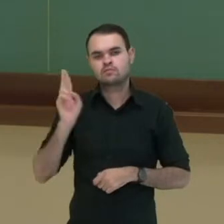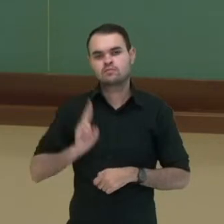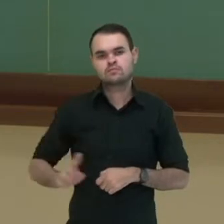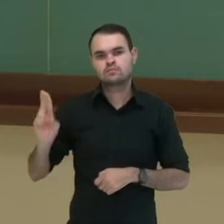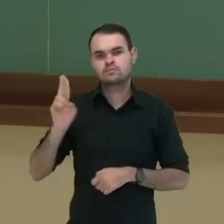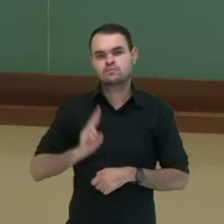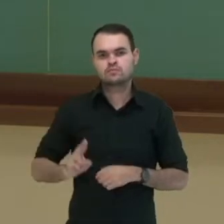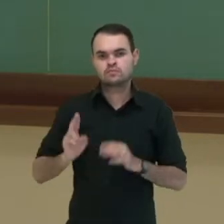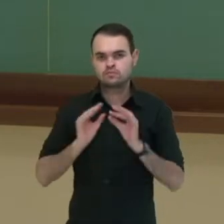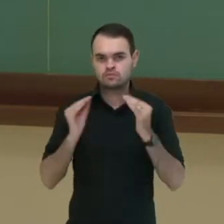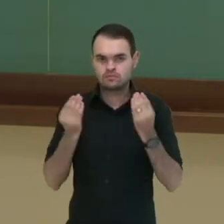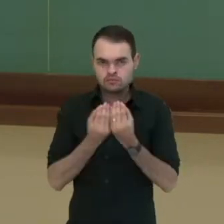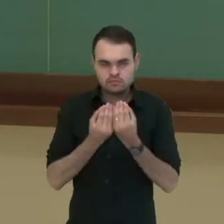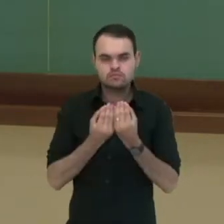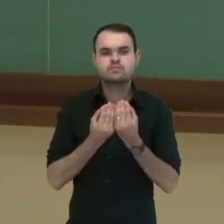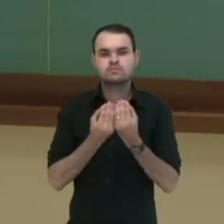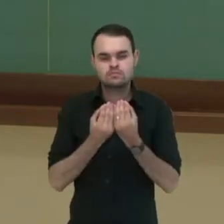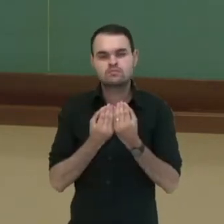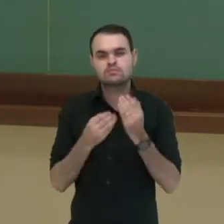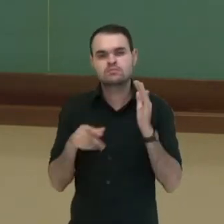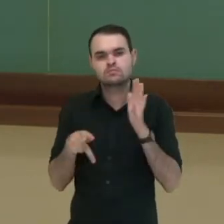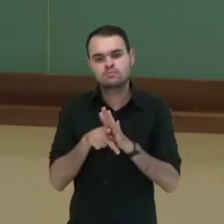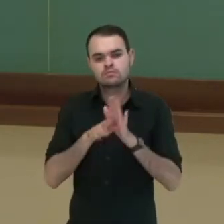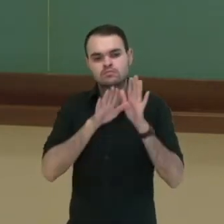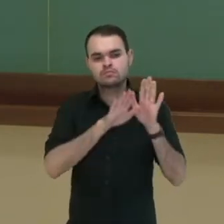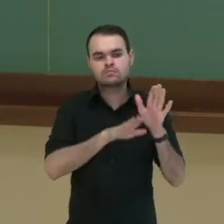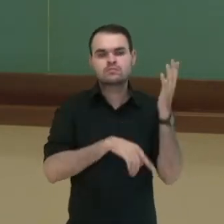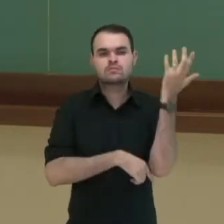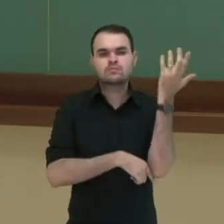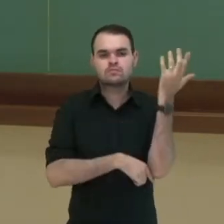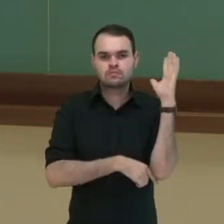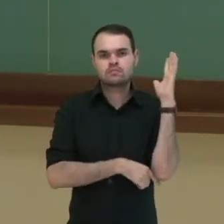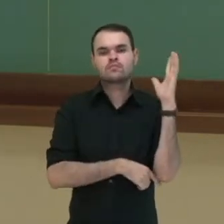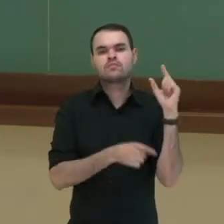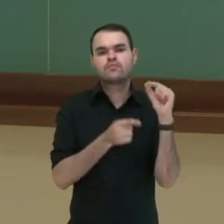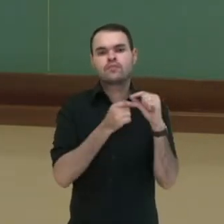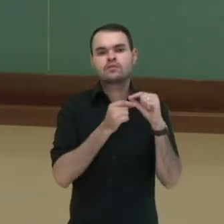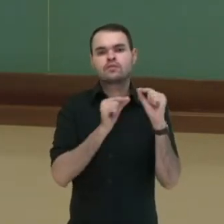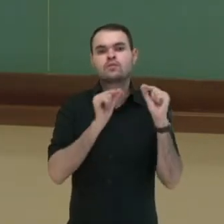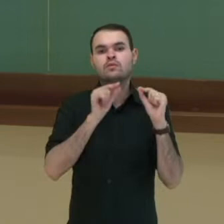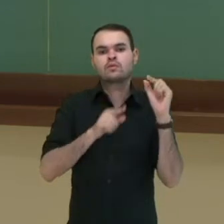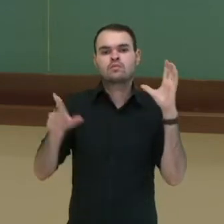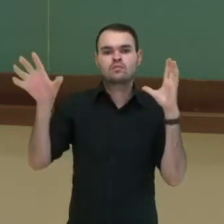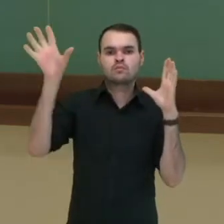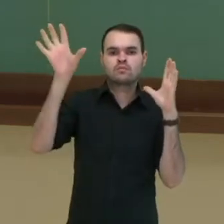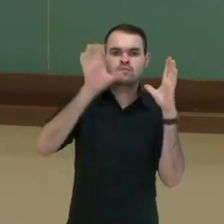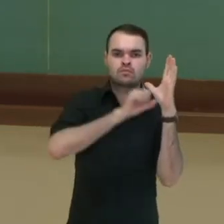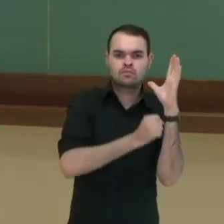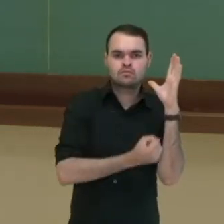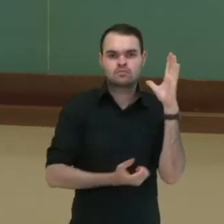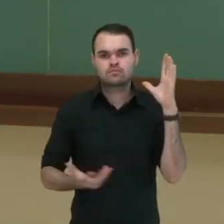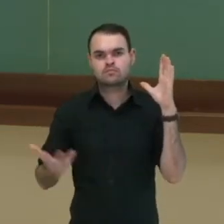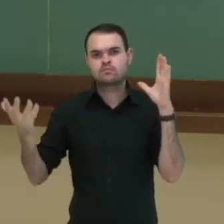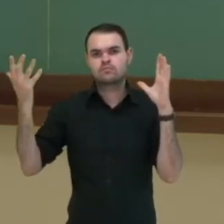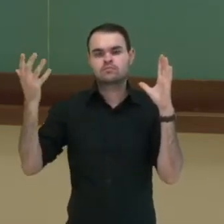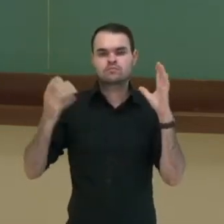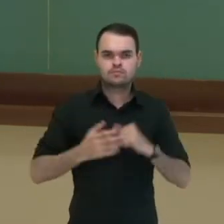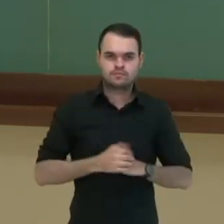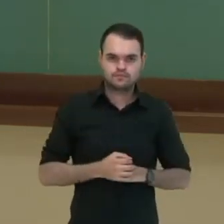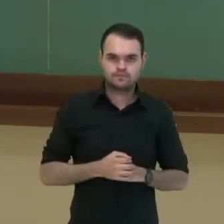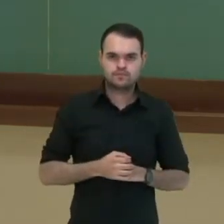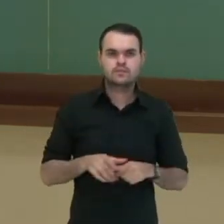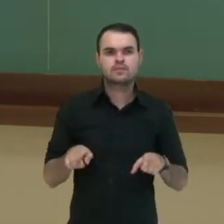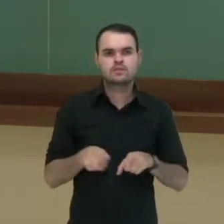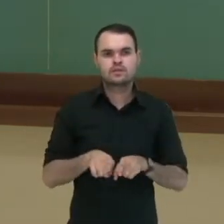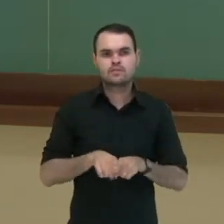utilizada ali, né? Pelas plantas para realizar então o processo da fotossíntese, assim como a água também,